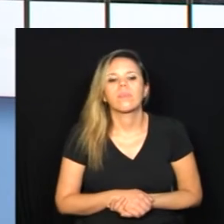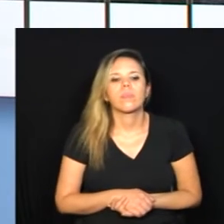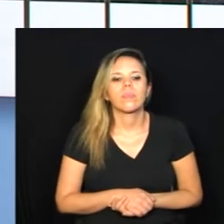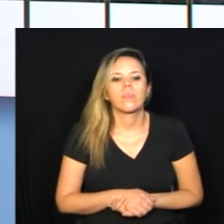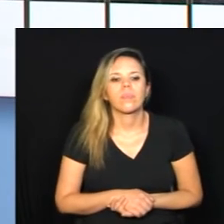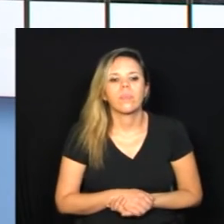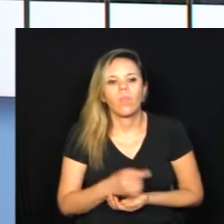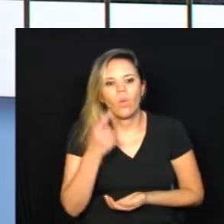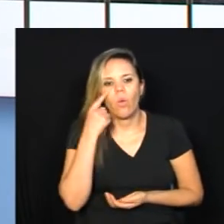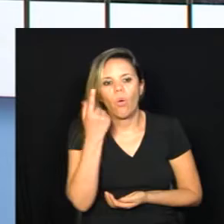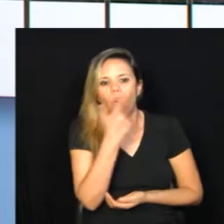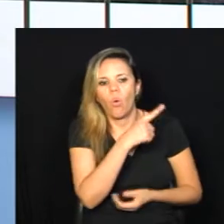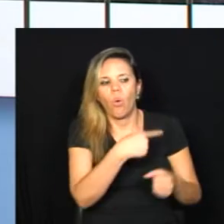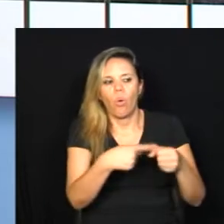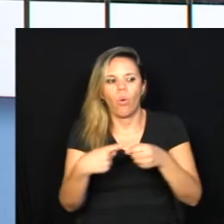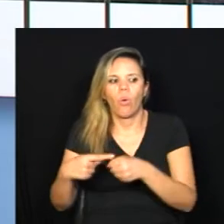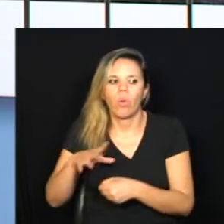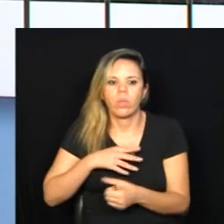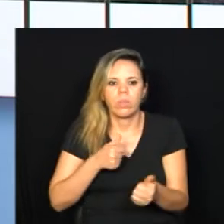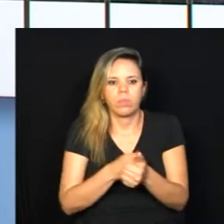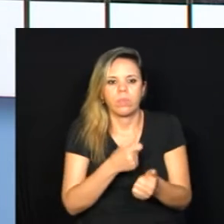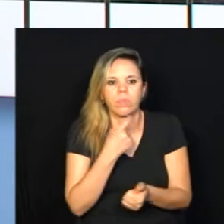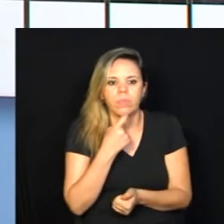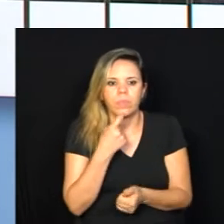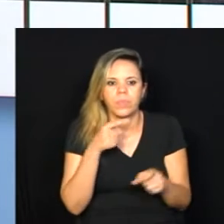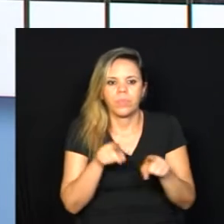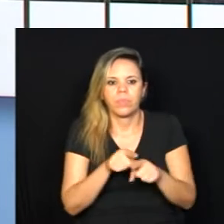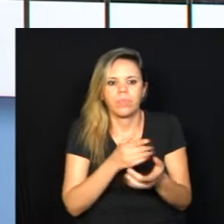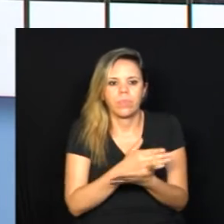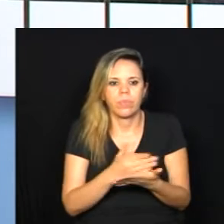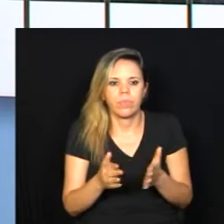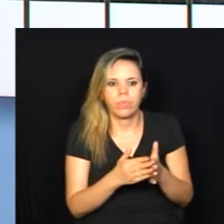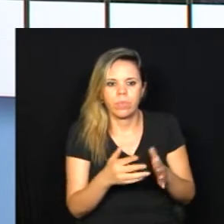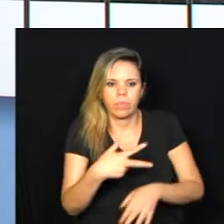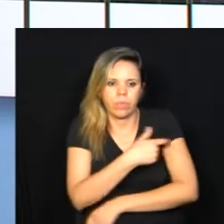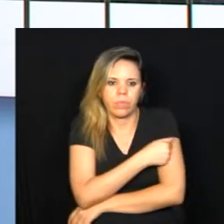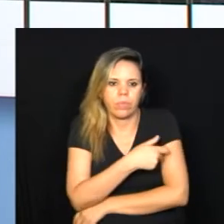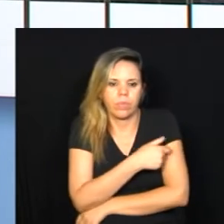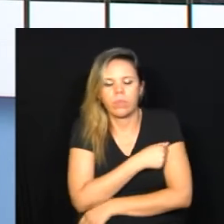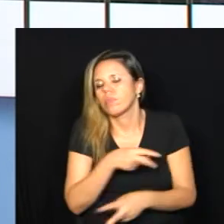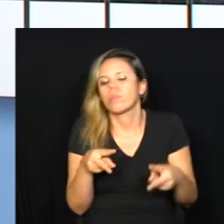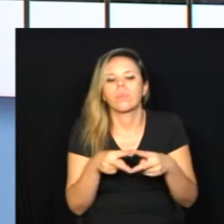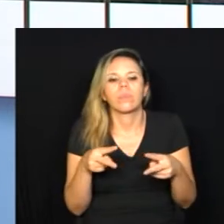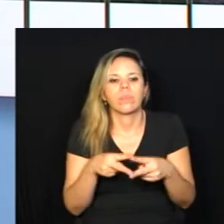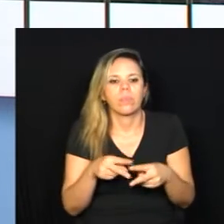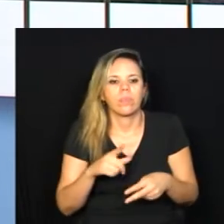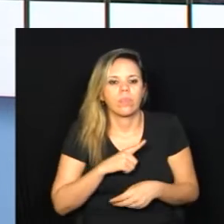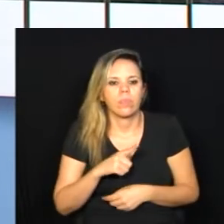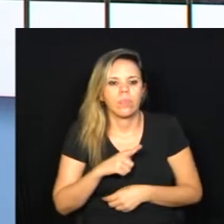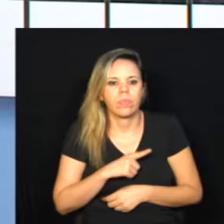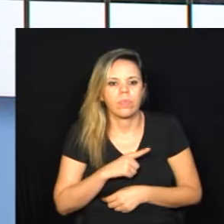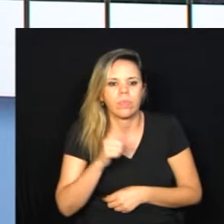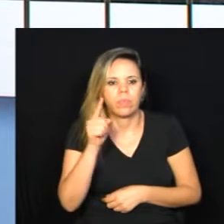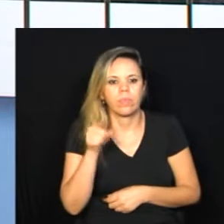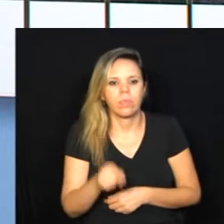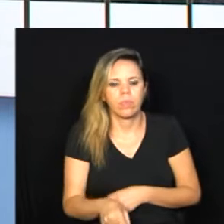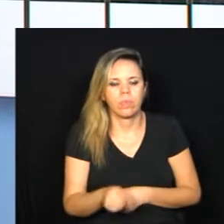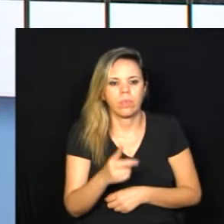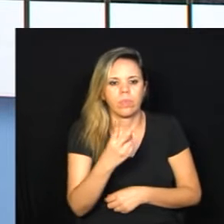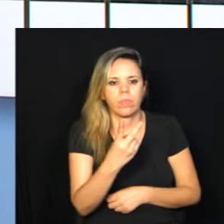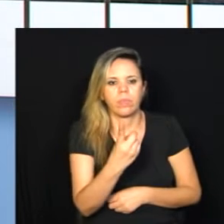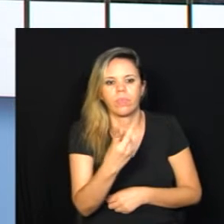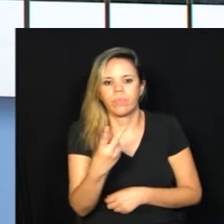Olha só, e outros municípios aqui da região também iniciaram a vacinação. Paulínia, nós tivemos aí